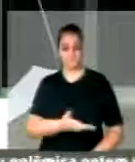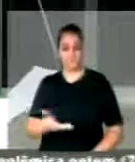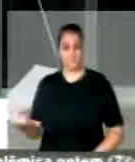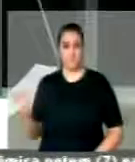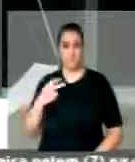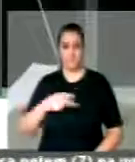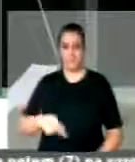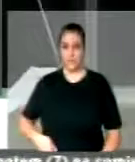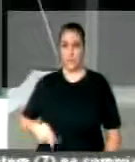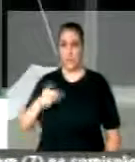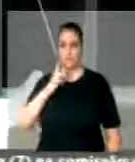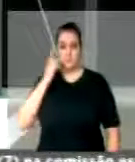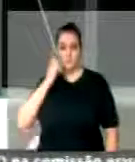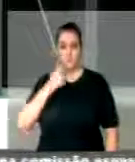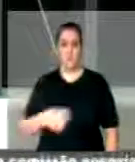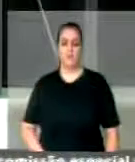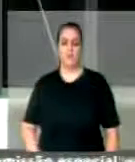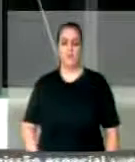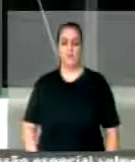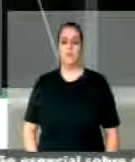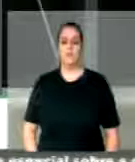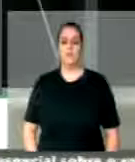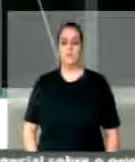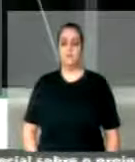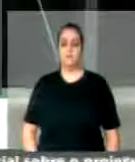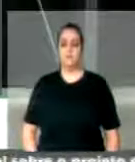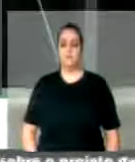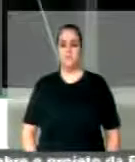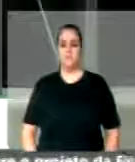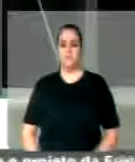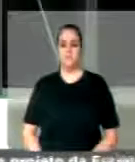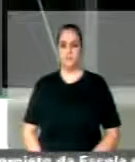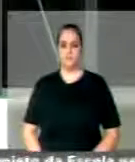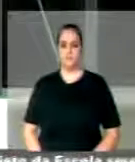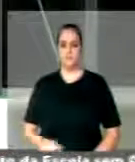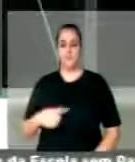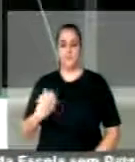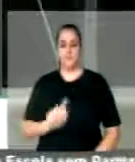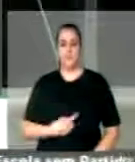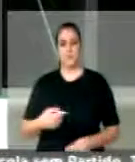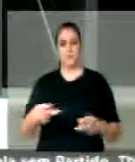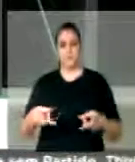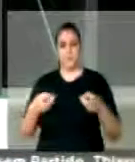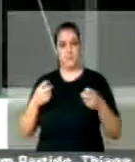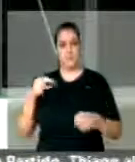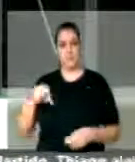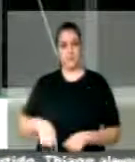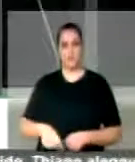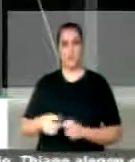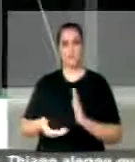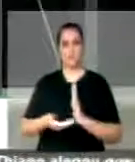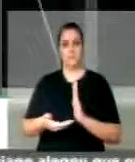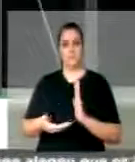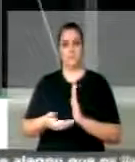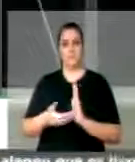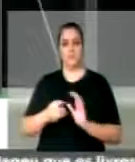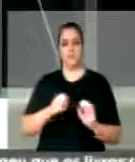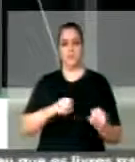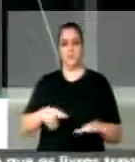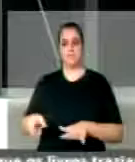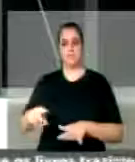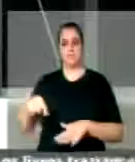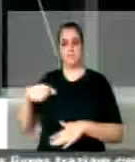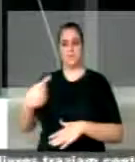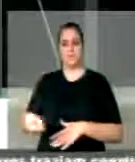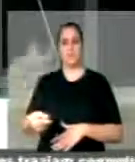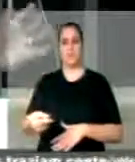senhores deputados, nós vimos que esta casa, na próxima semana,